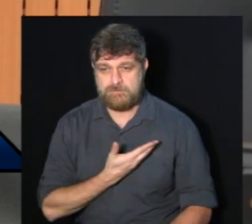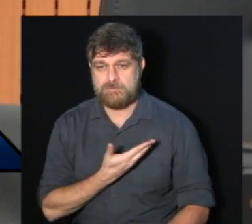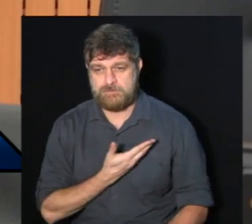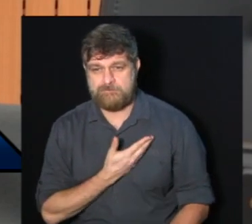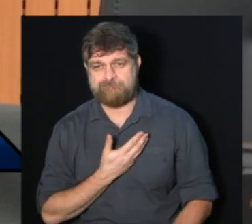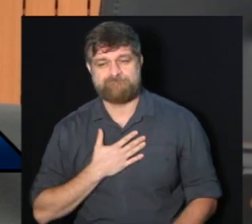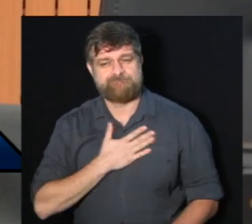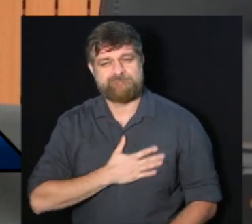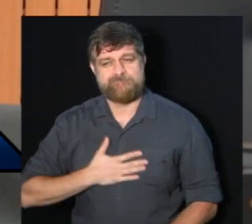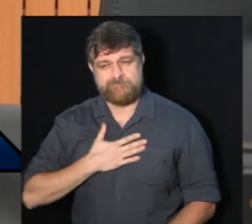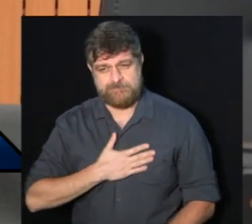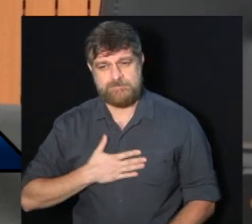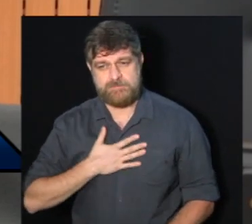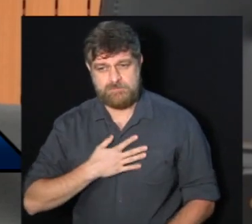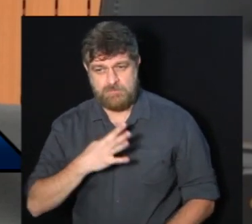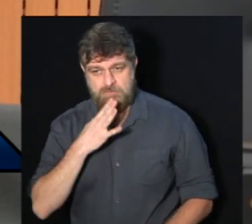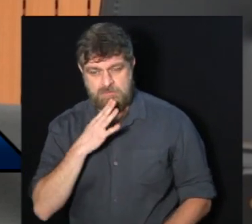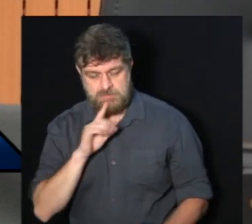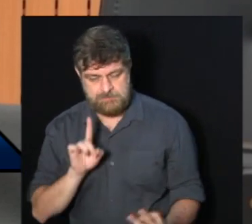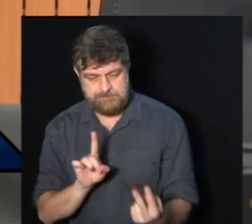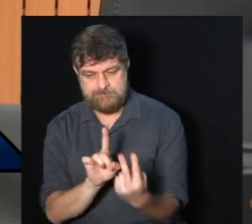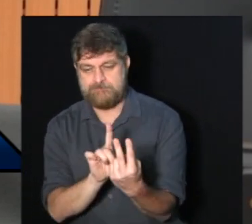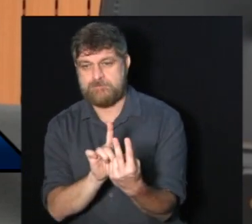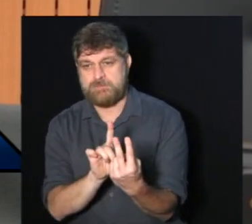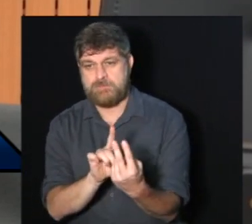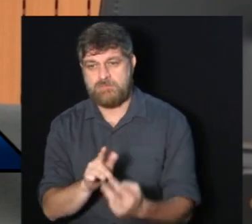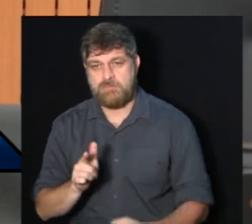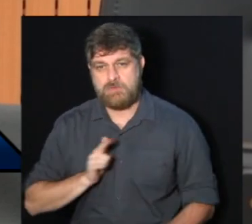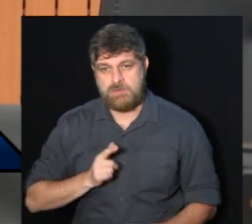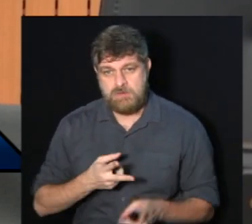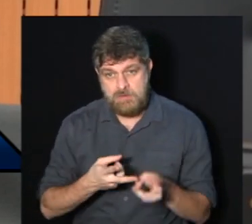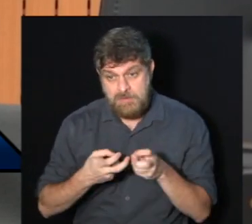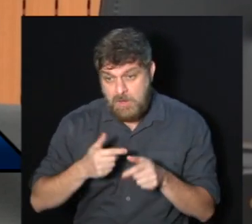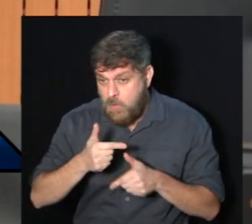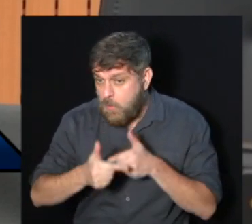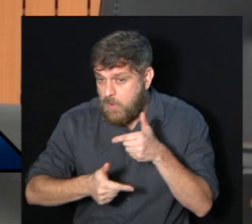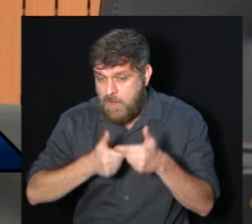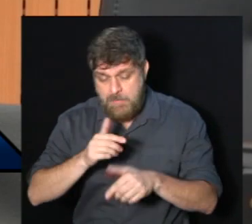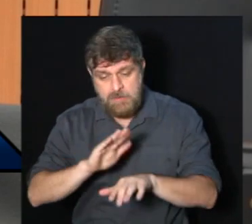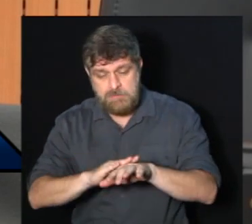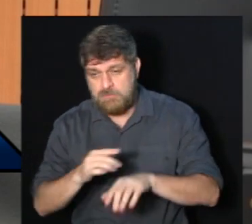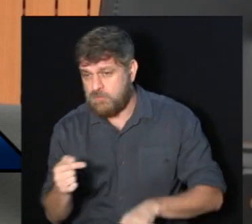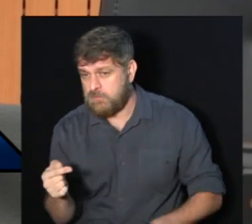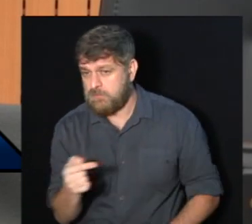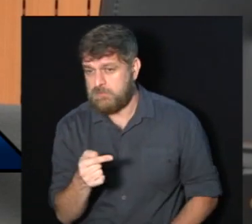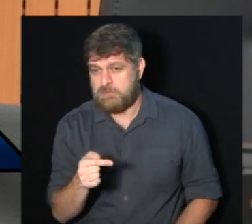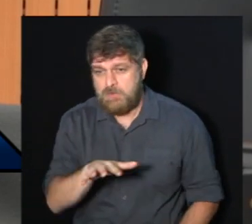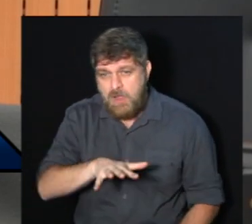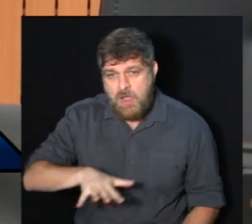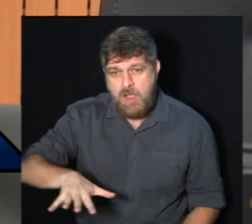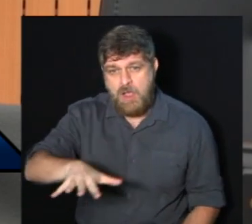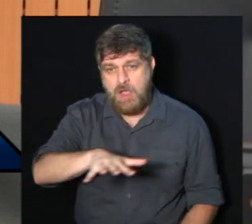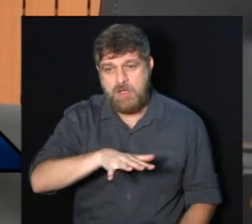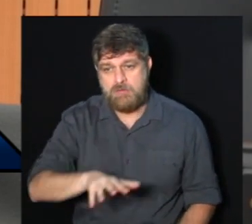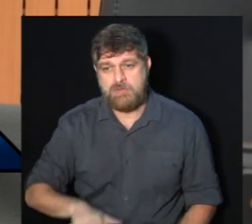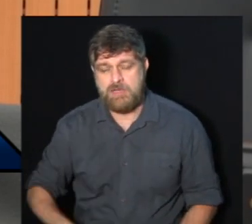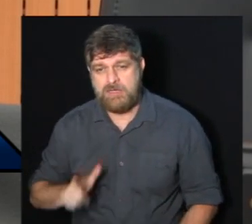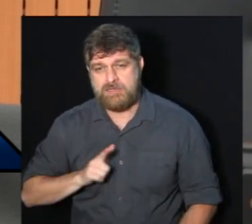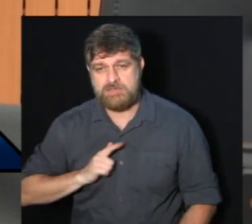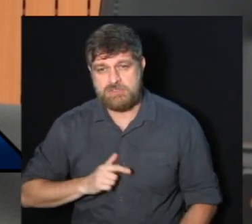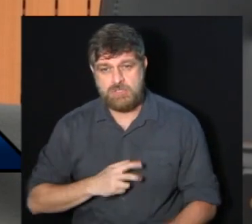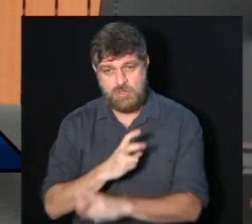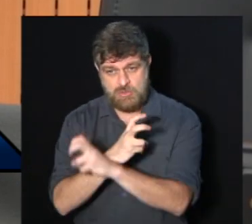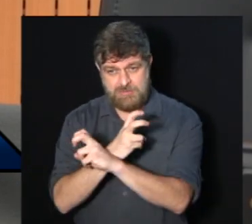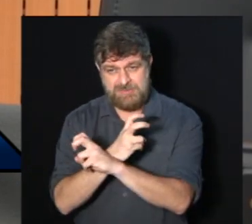privilégio de conhecê-los e pude acompanhar o trabalho que eles fazem em relação à traumatologia,